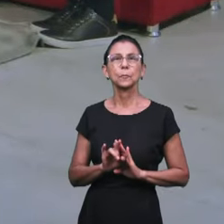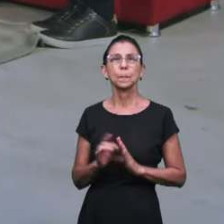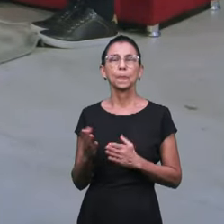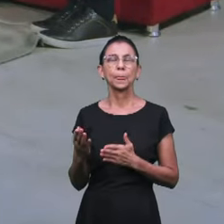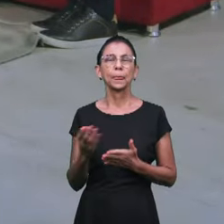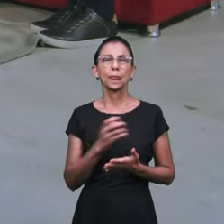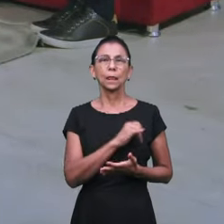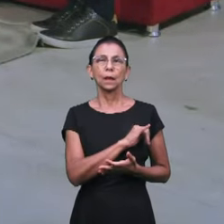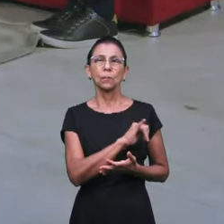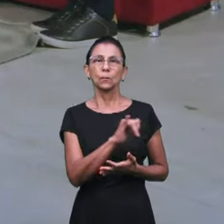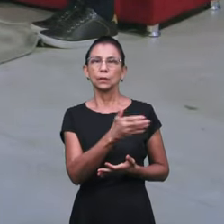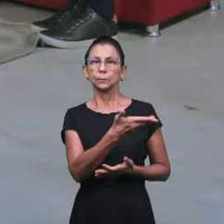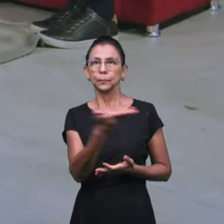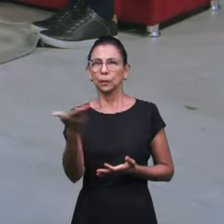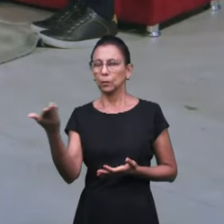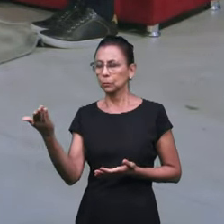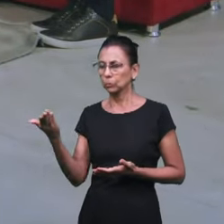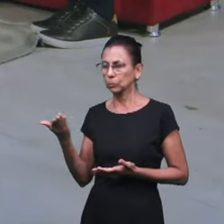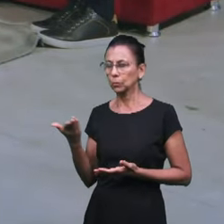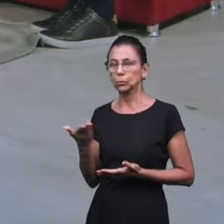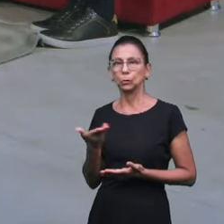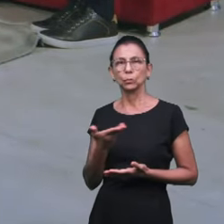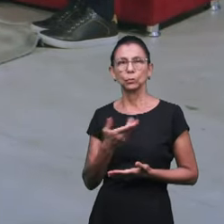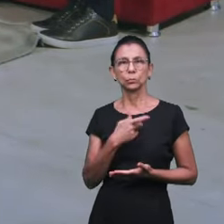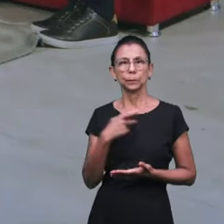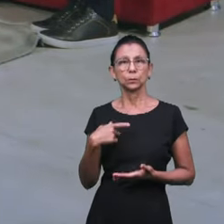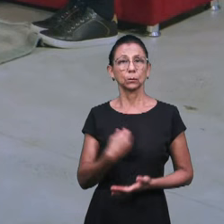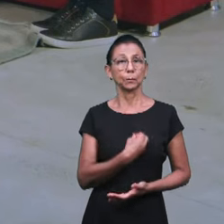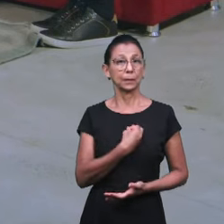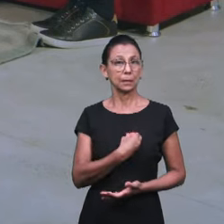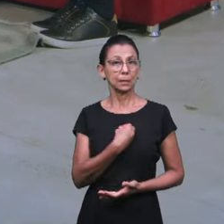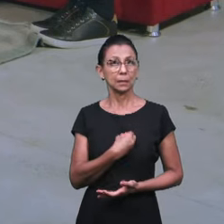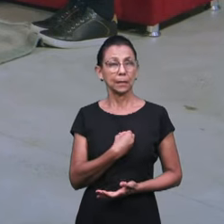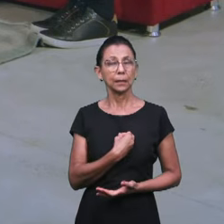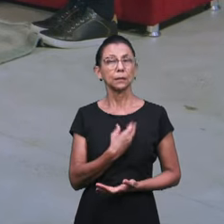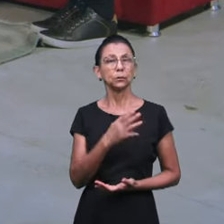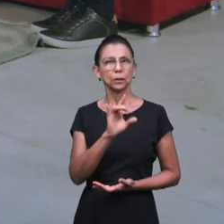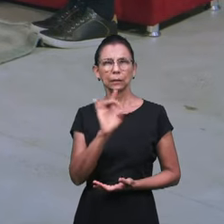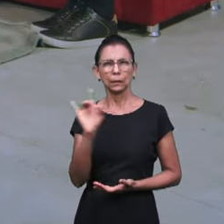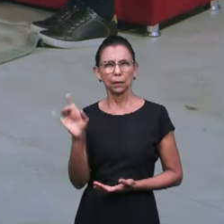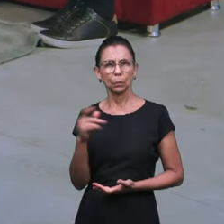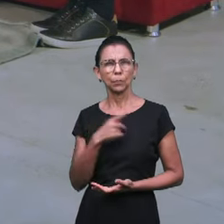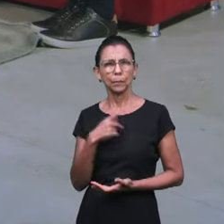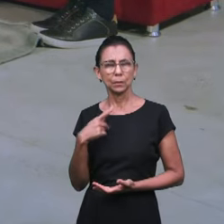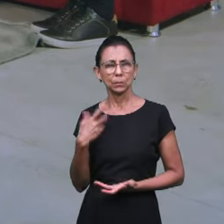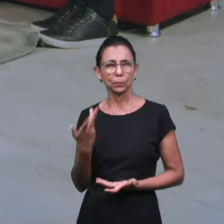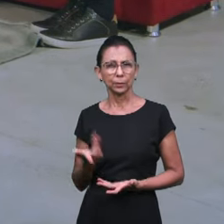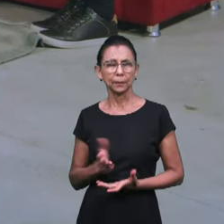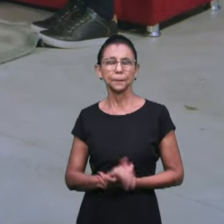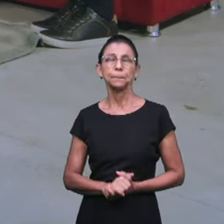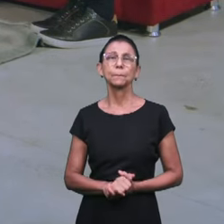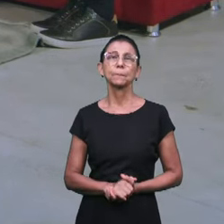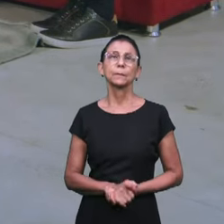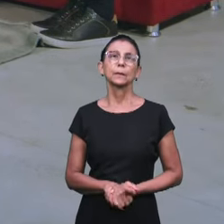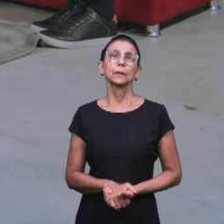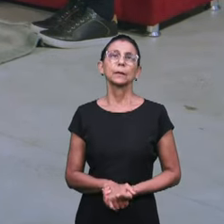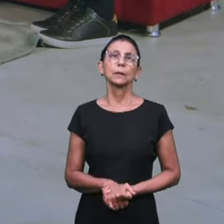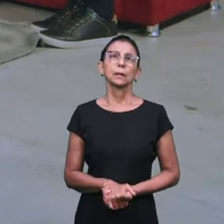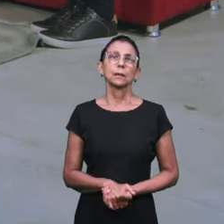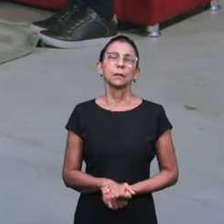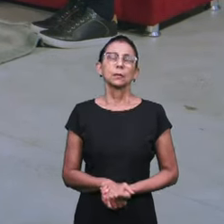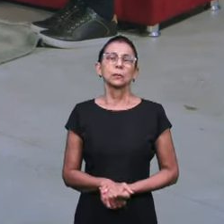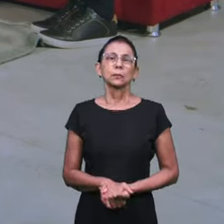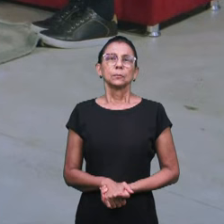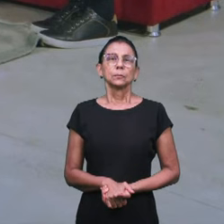aos companheiros que estão conosco aqui hoje, o pastor Gerson, o pastor Luiz Pita, o pastor Walter Babo e também o pastor Luiz Carlos Monferrari, e dizer